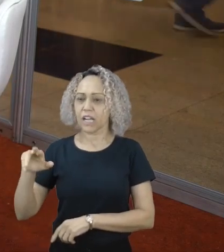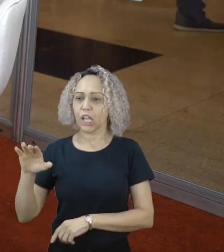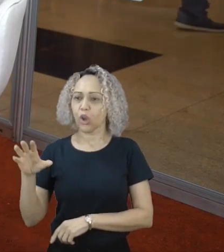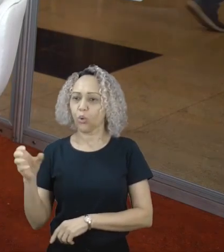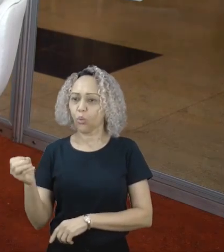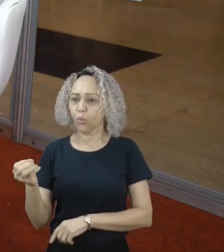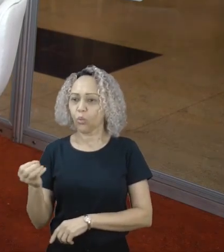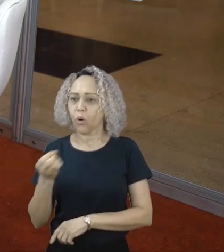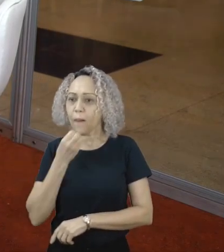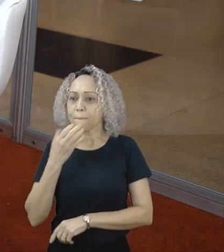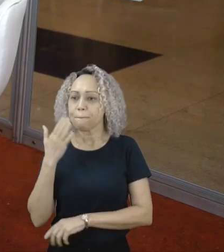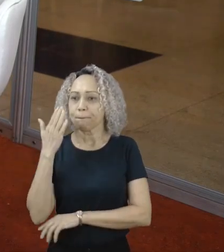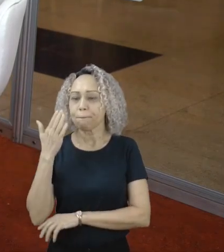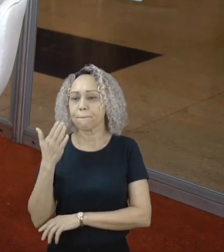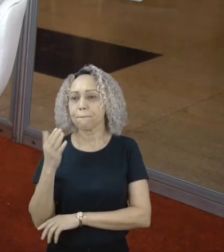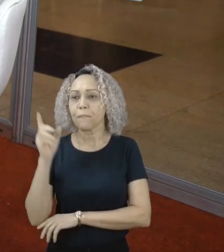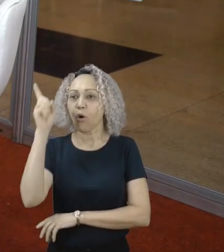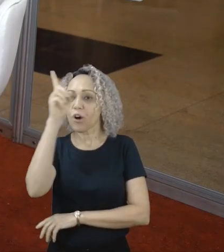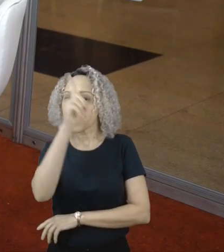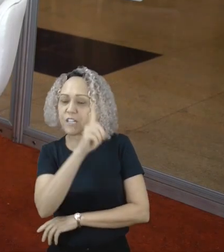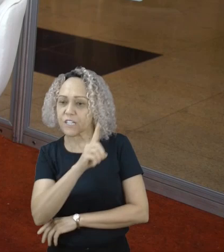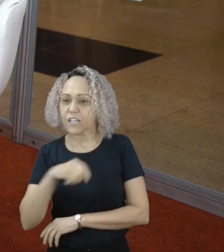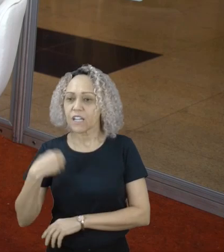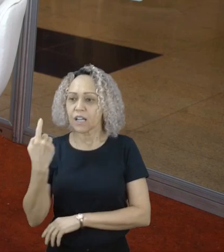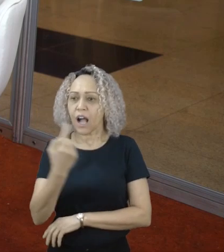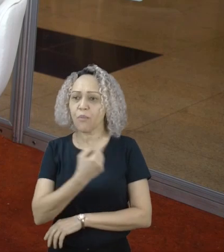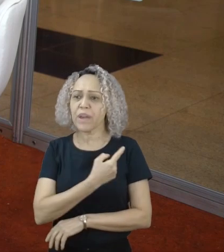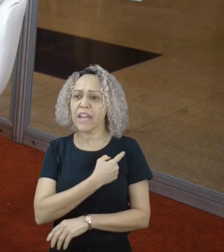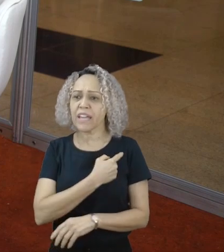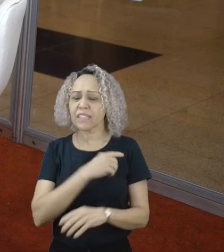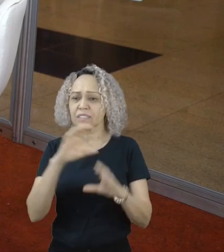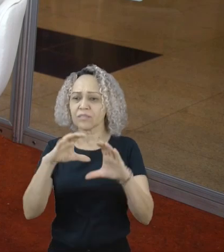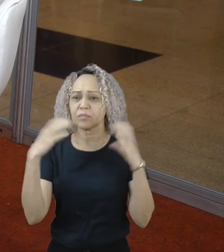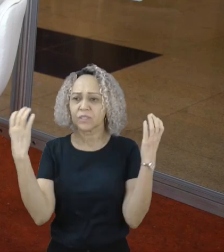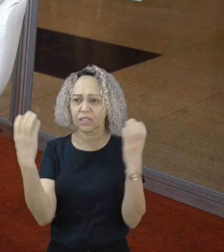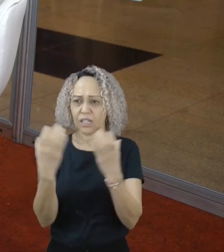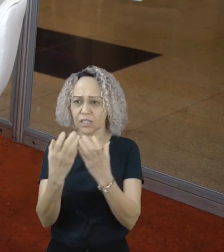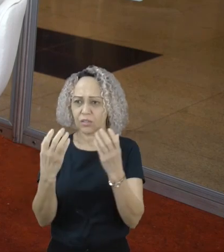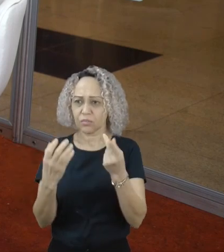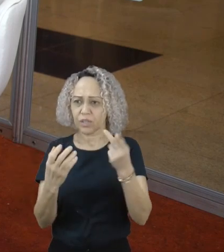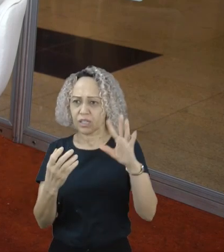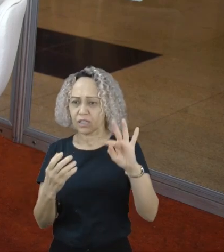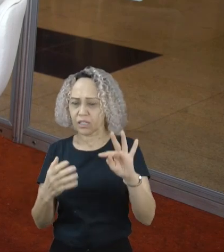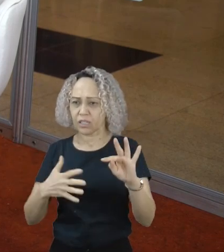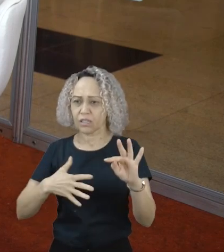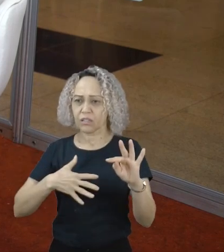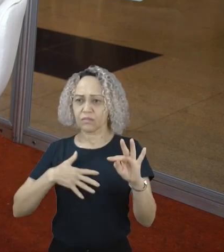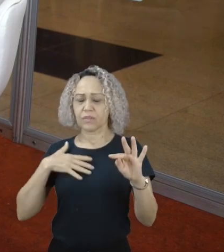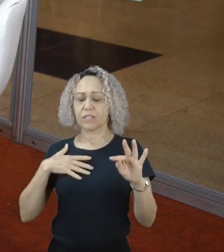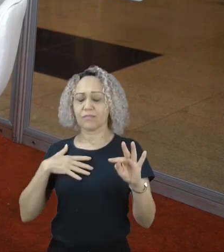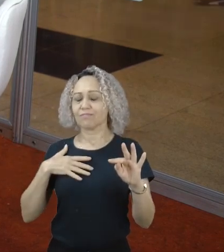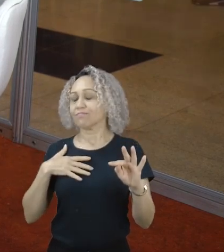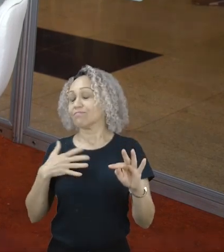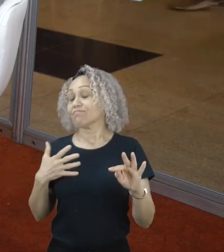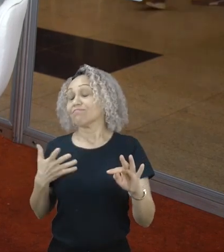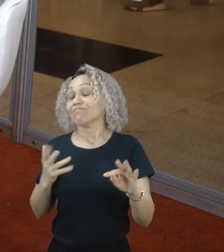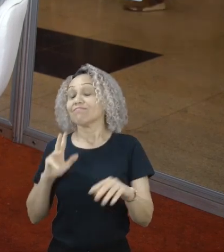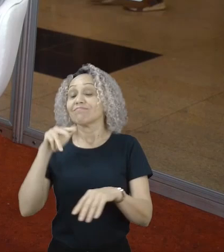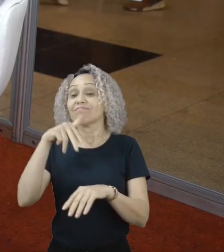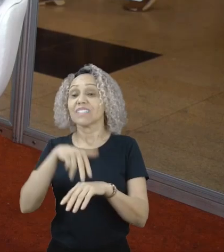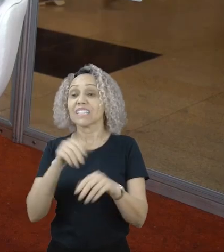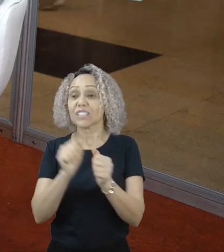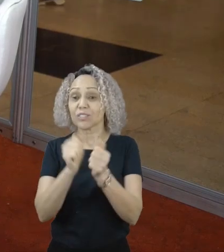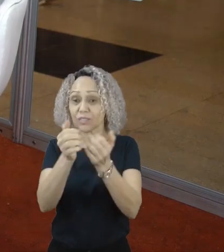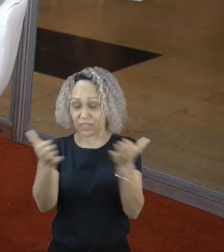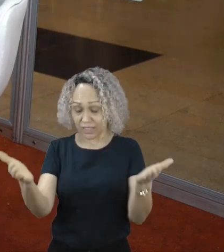nossa comunidade do PT, nossa militância do Brasil inteiro. Prazer enorme estar aqui com vocês. Prazer é nosso, ministro. Eu